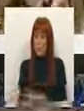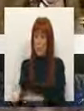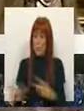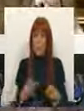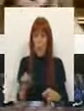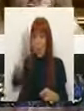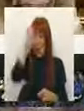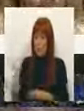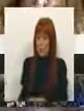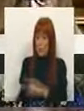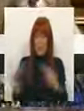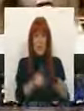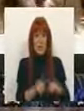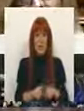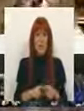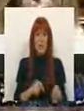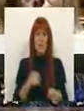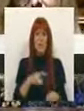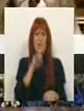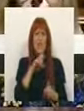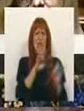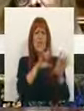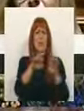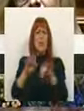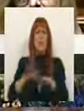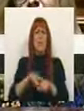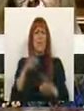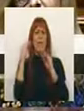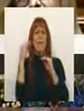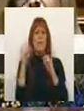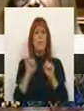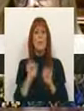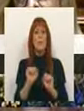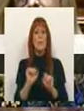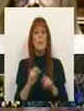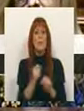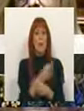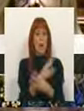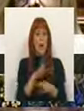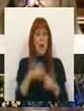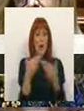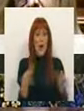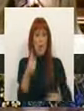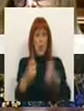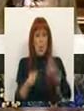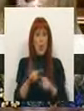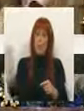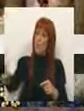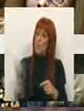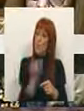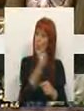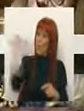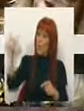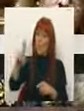anterior legislatura e refere-se ao alegado despedimento de formadores do IFP por efeito da abertura de um concurso de recrutamento